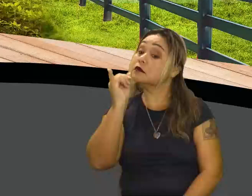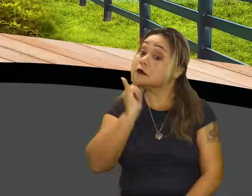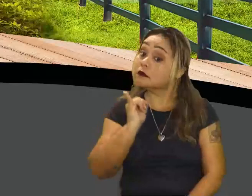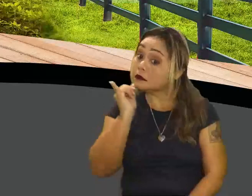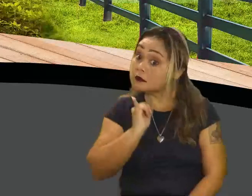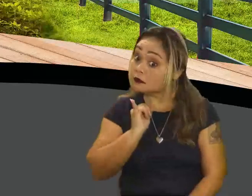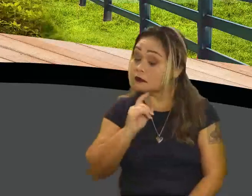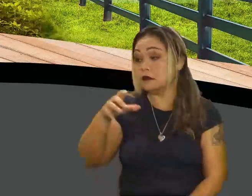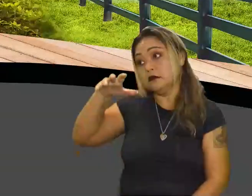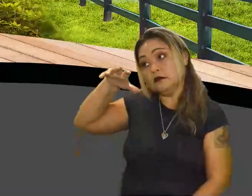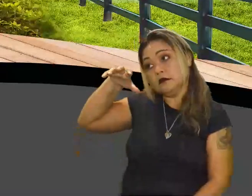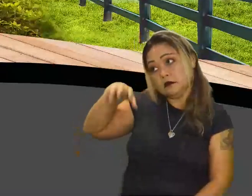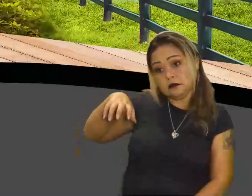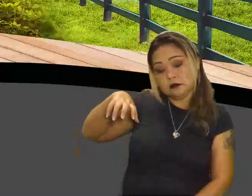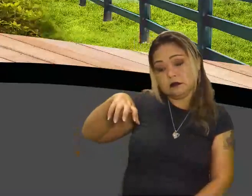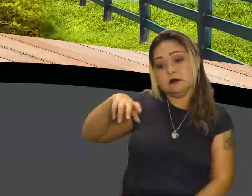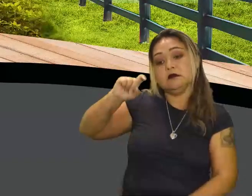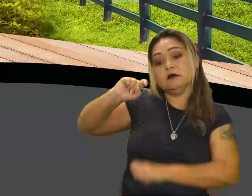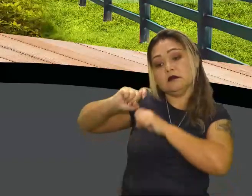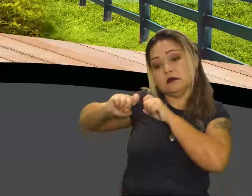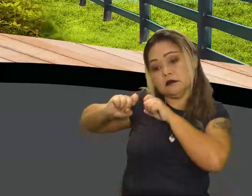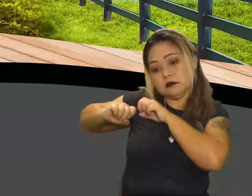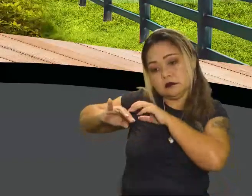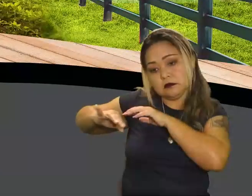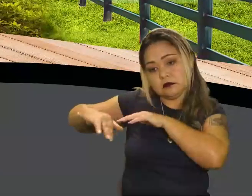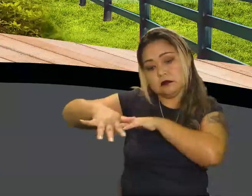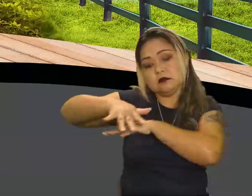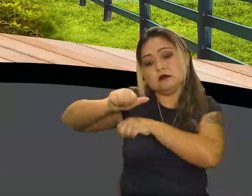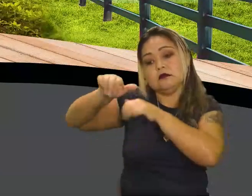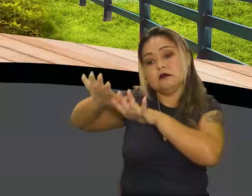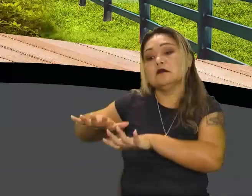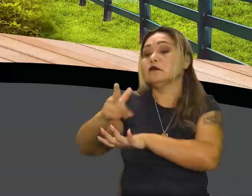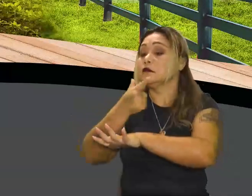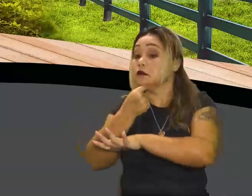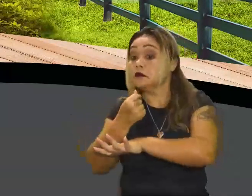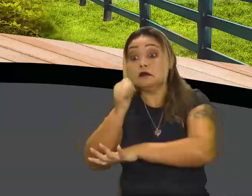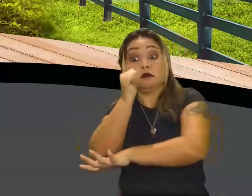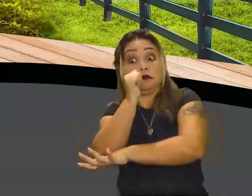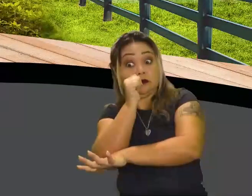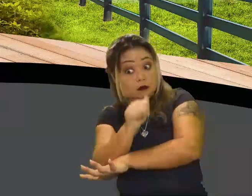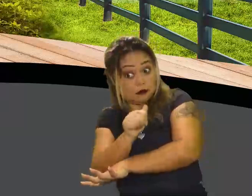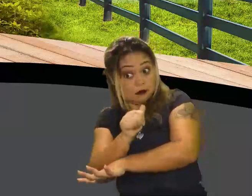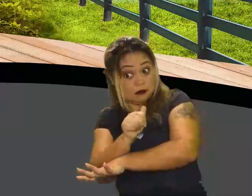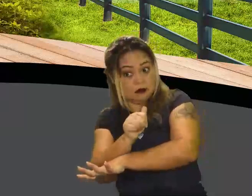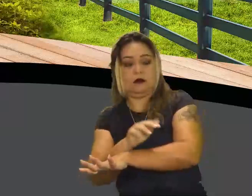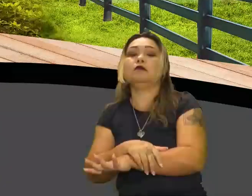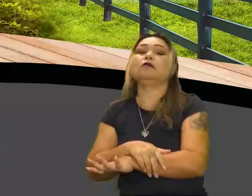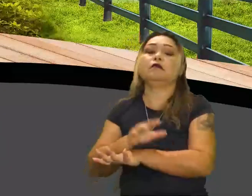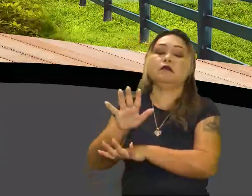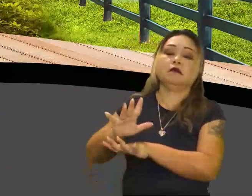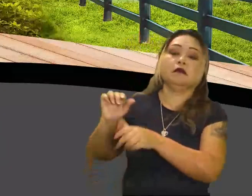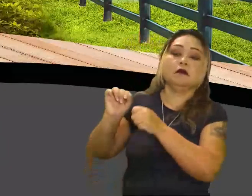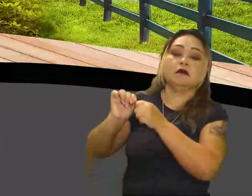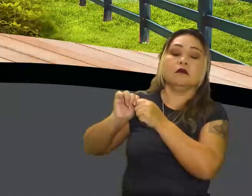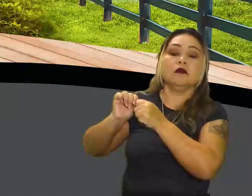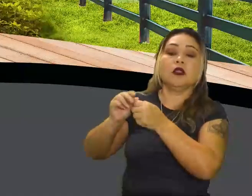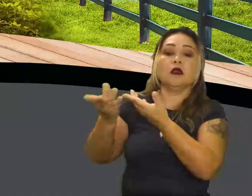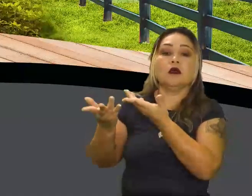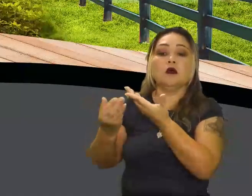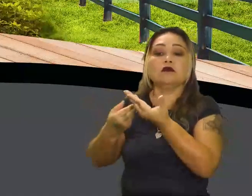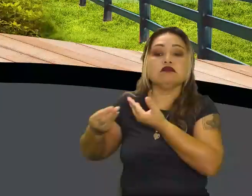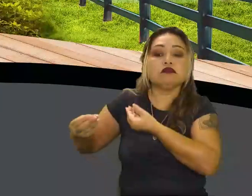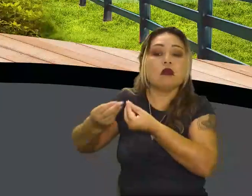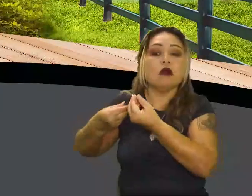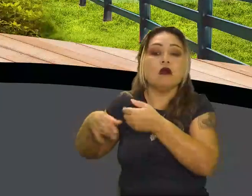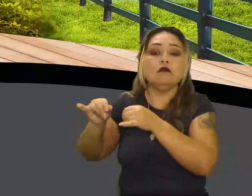Exemplo, eu tenho um setor de reprodução, aonde fica somente o macho e as fêmeas na hora de realizar o